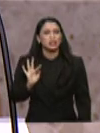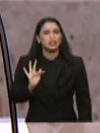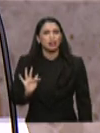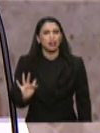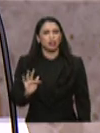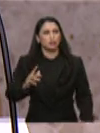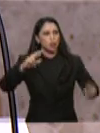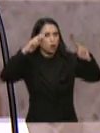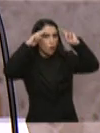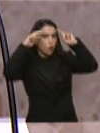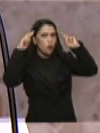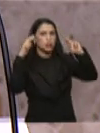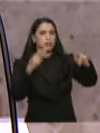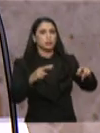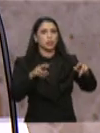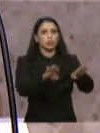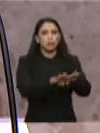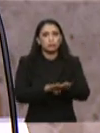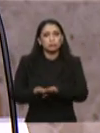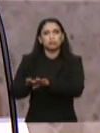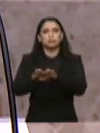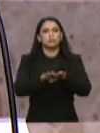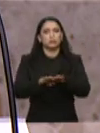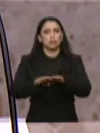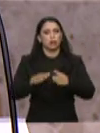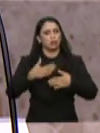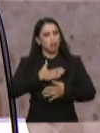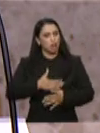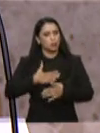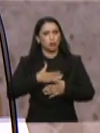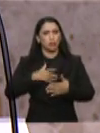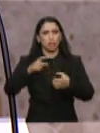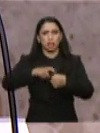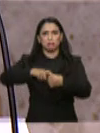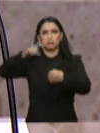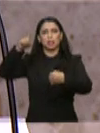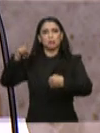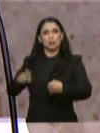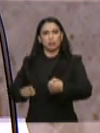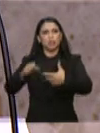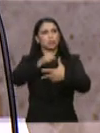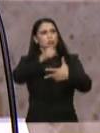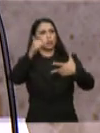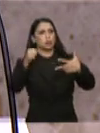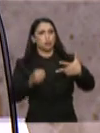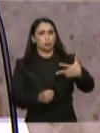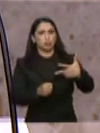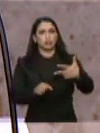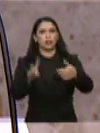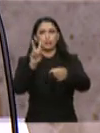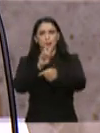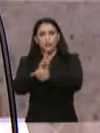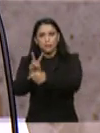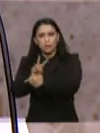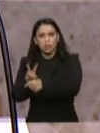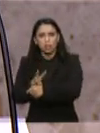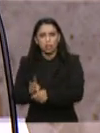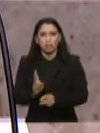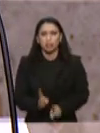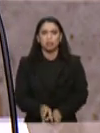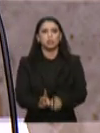com respeito à harmonia e à independência dos demais poderes da República, continuará vigilante, não me